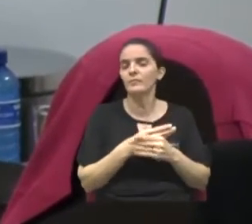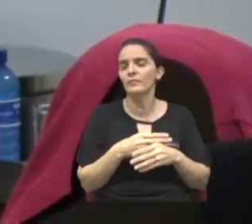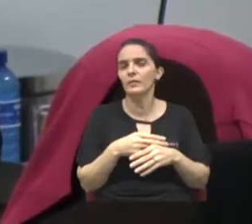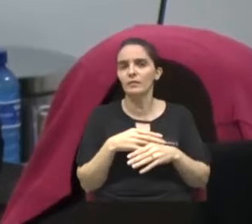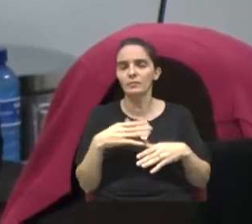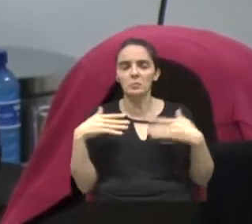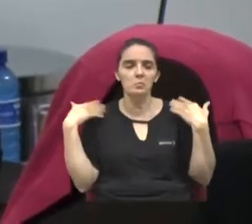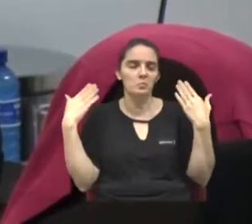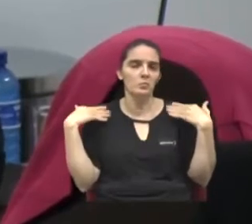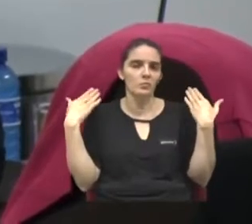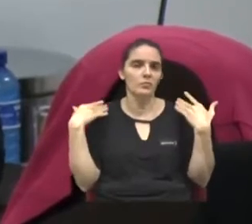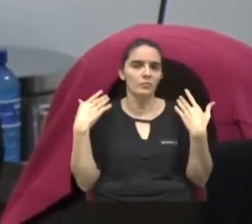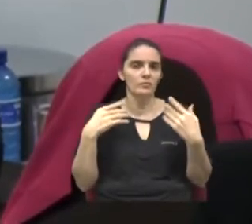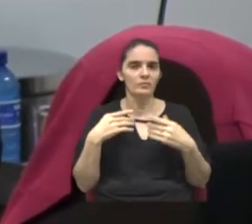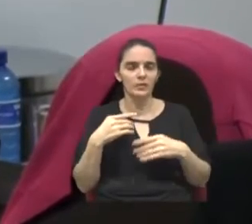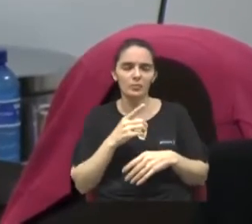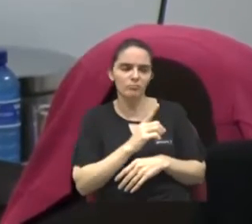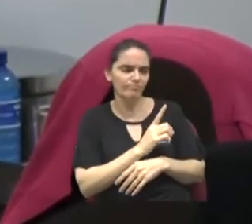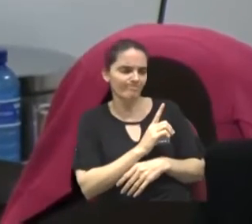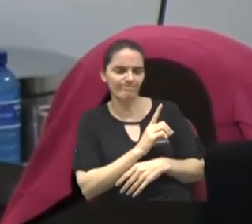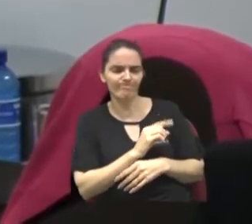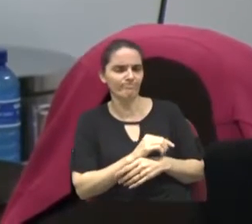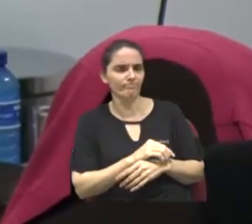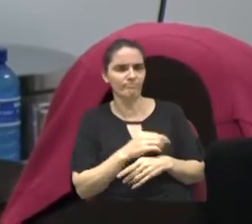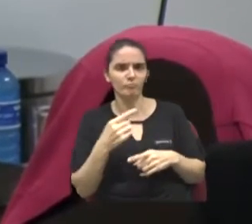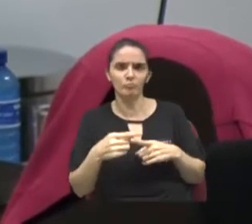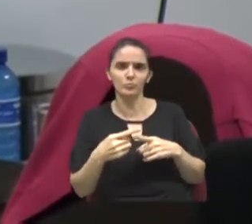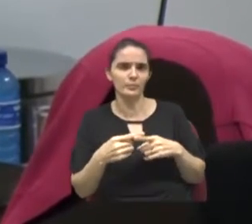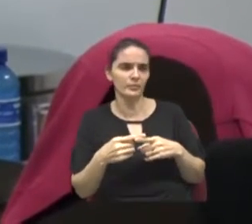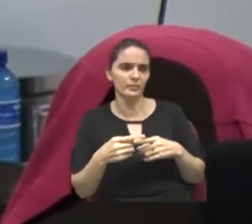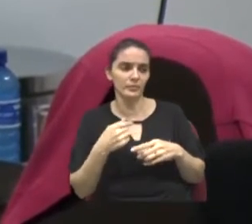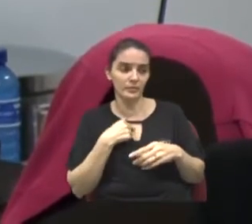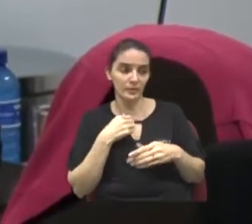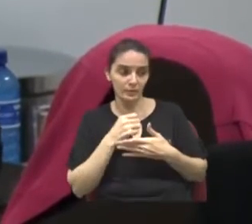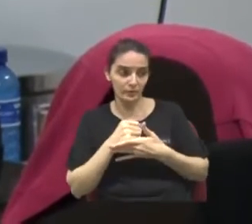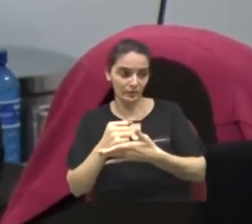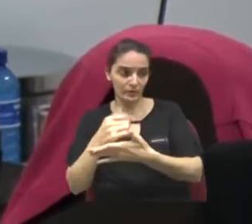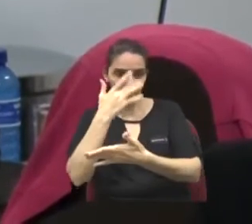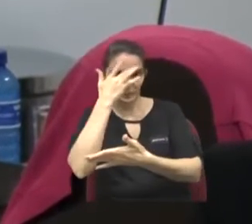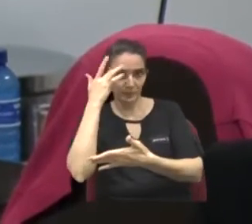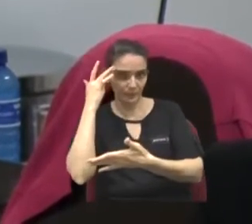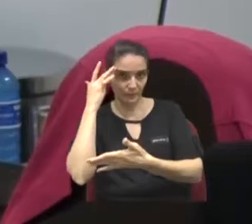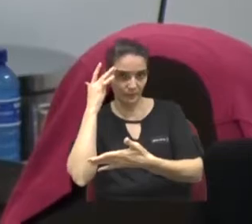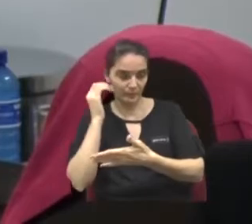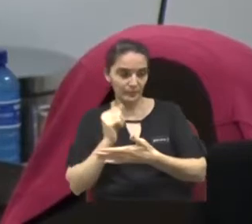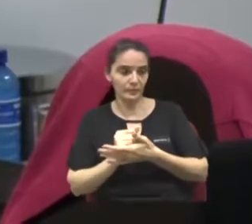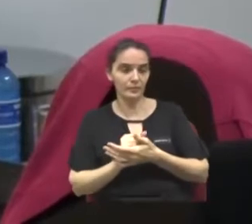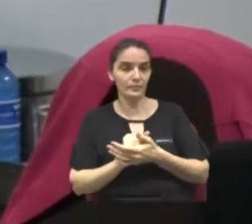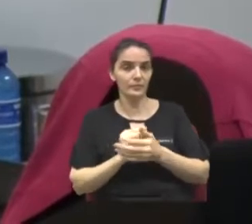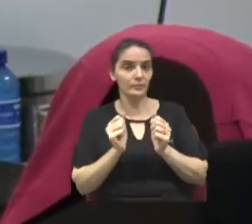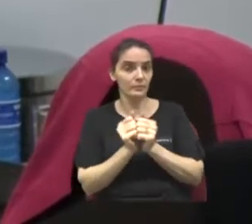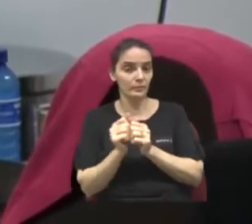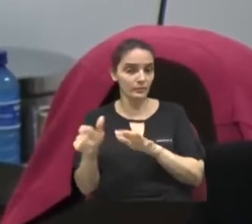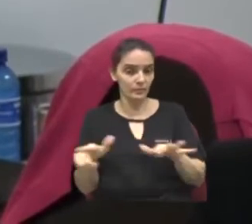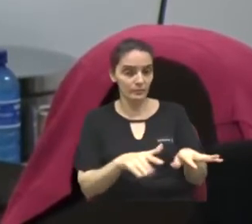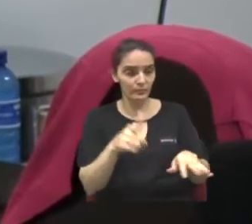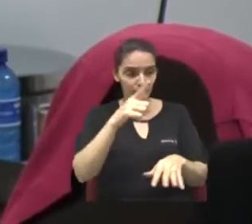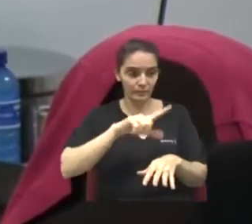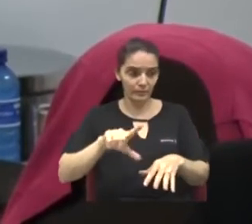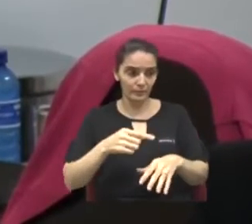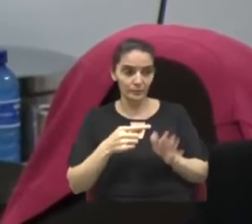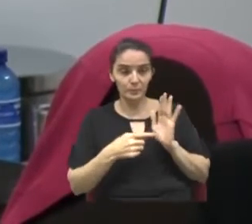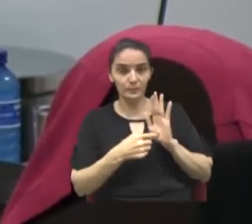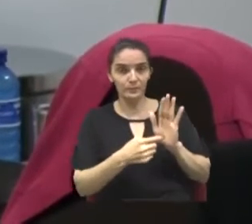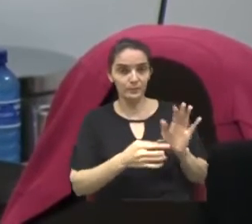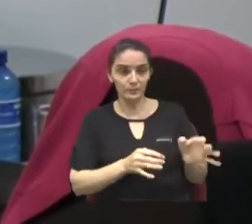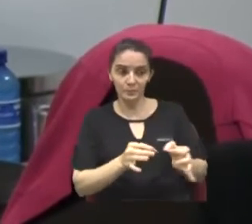aqui. Ela falou, não, porque eu não vou agora, porque eu vou levar uma pessoa para o seu gabinete na semana que vem, porque eu quero levar um projeto